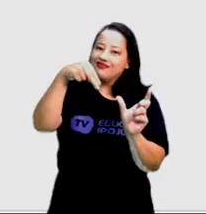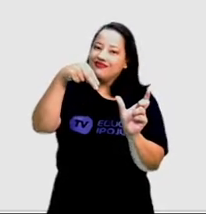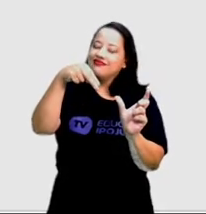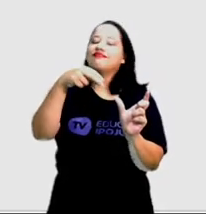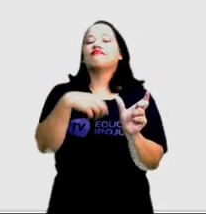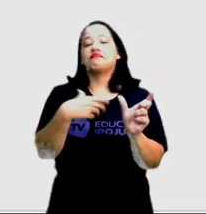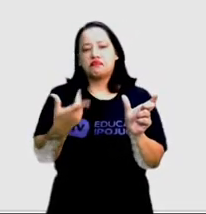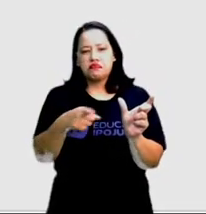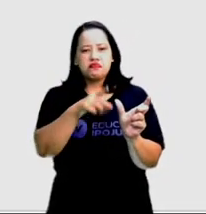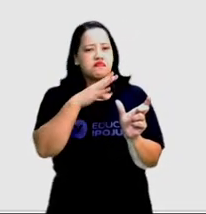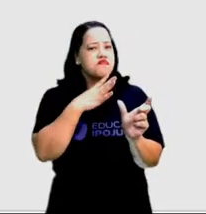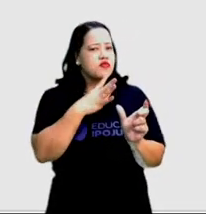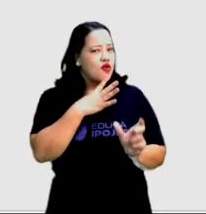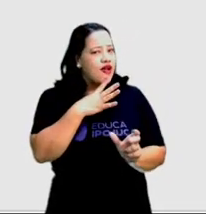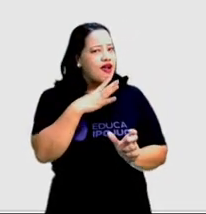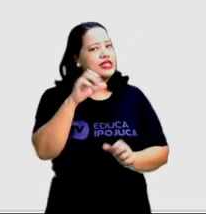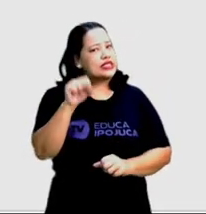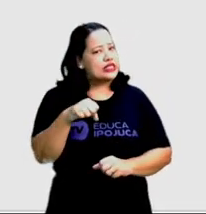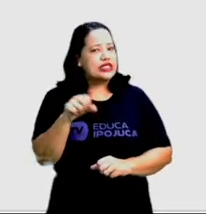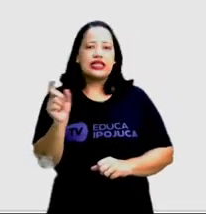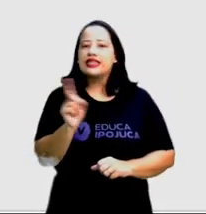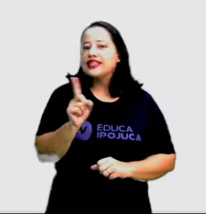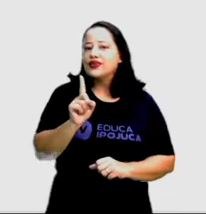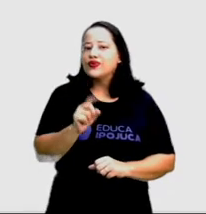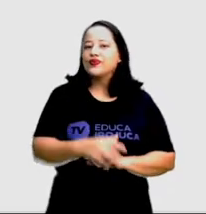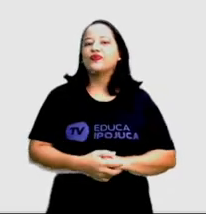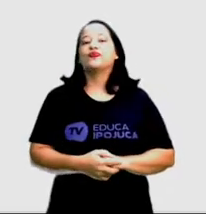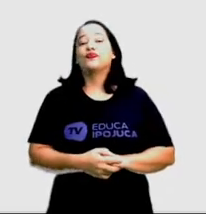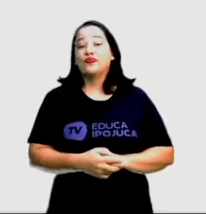aí, conhecem? Sim ou não?